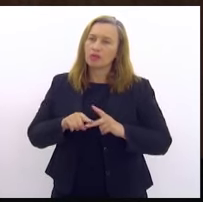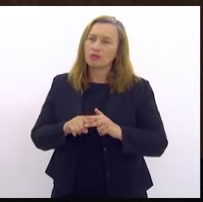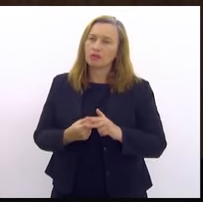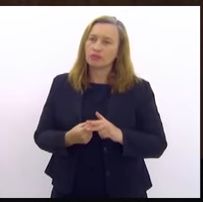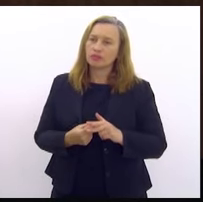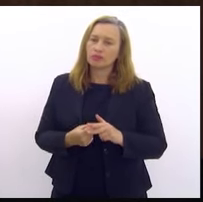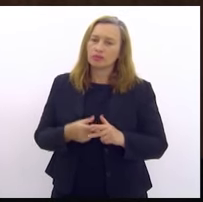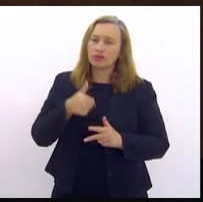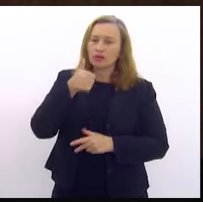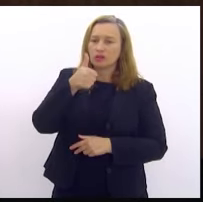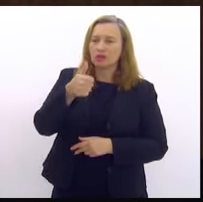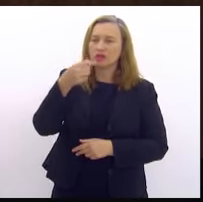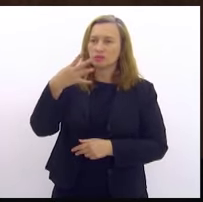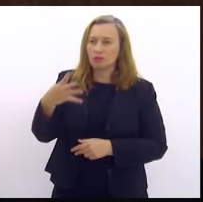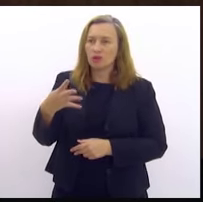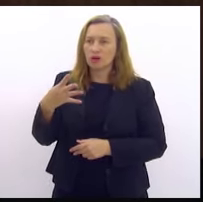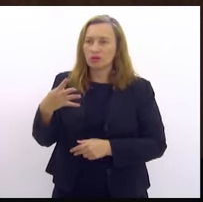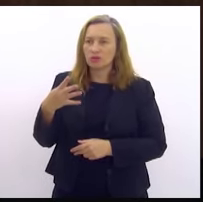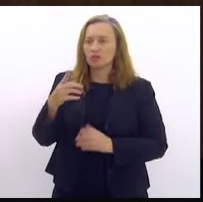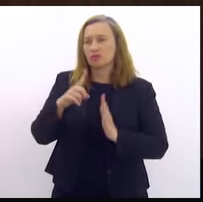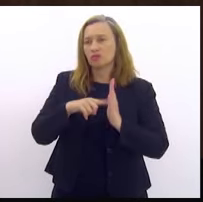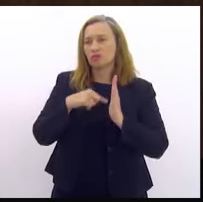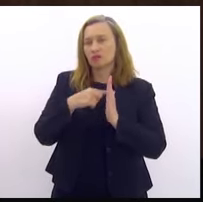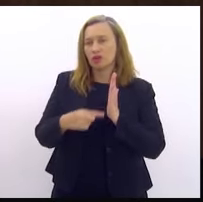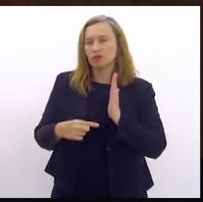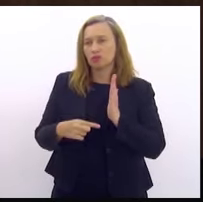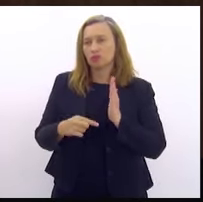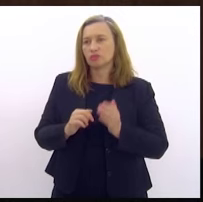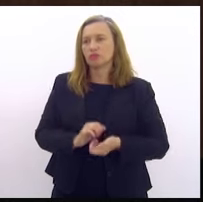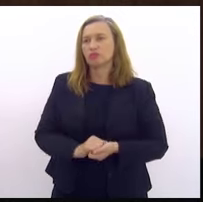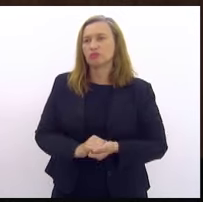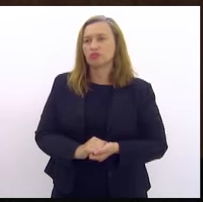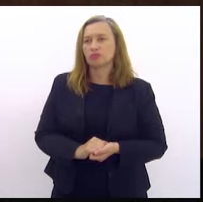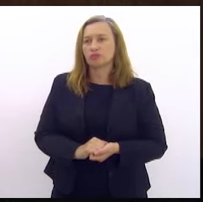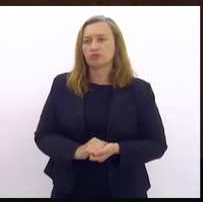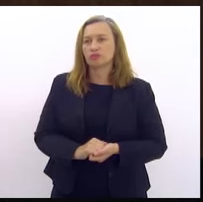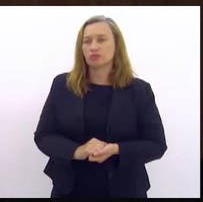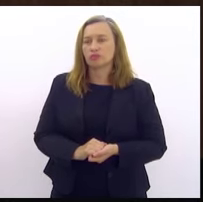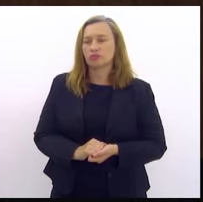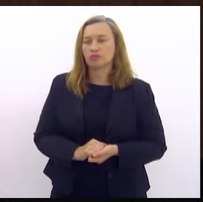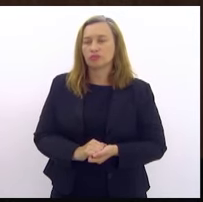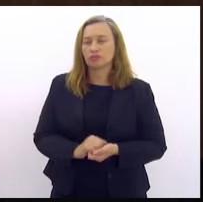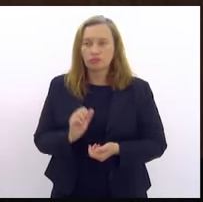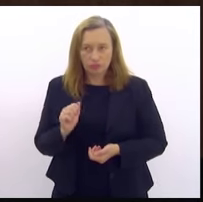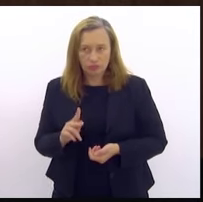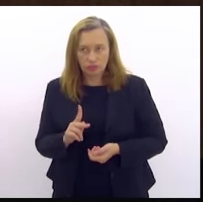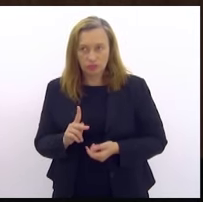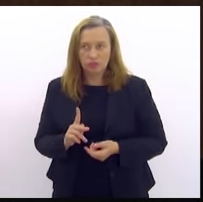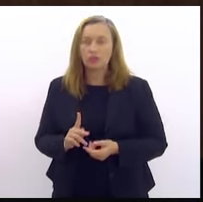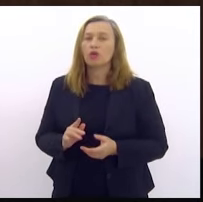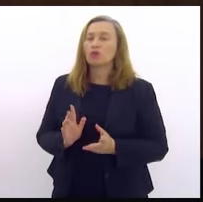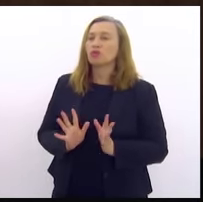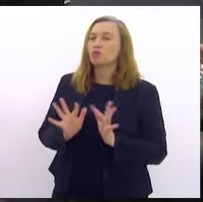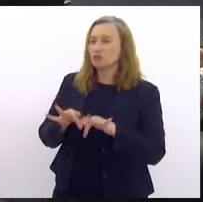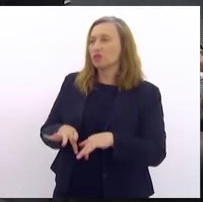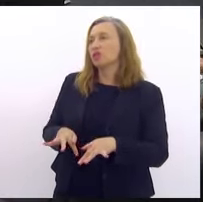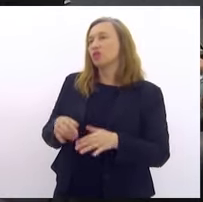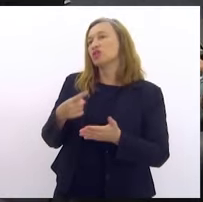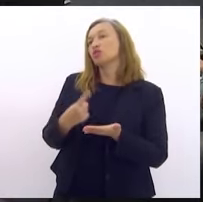do 14º veto. Tá, vou deferido, registrar, mas presidente. É só no final, está deferido, porque a gente